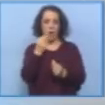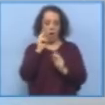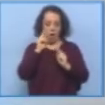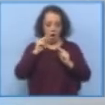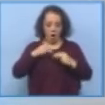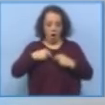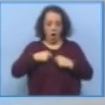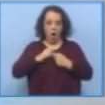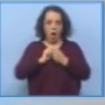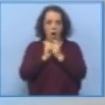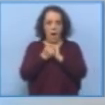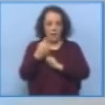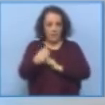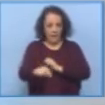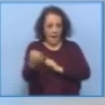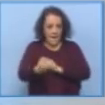com aquele